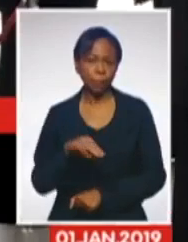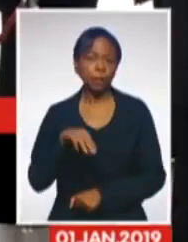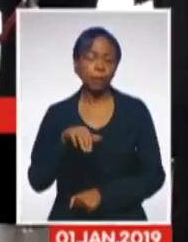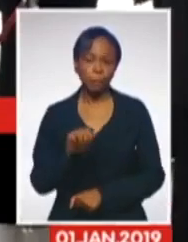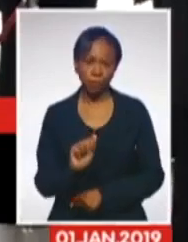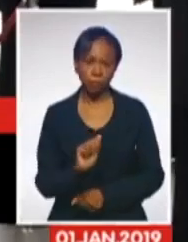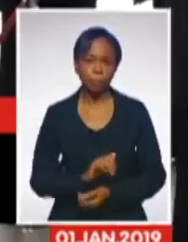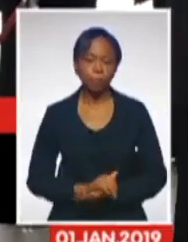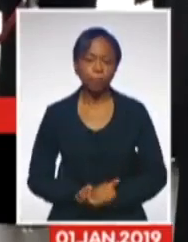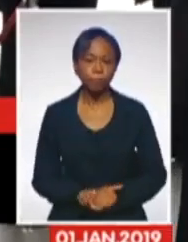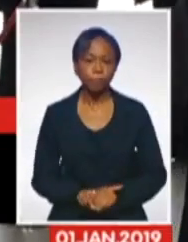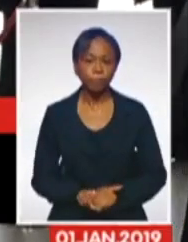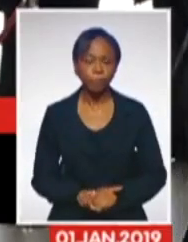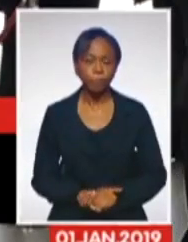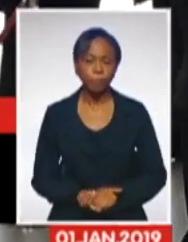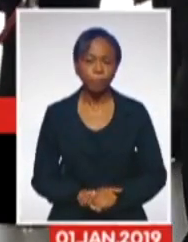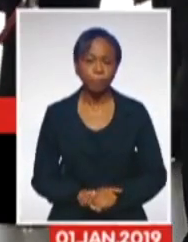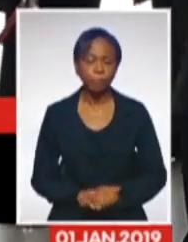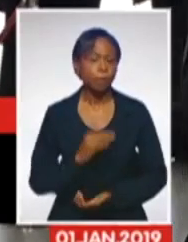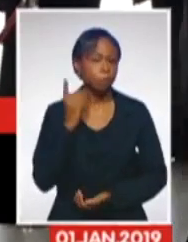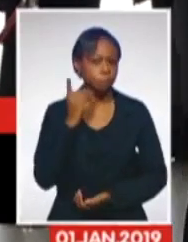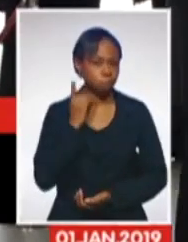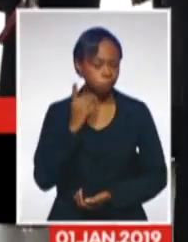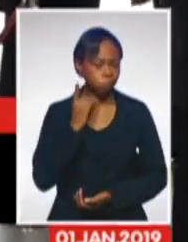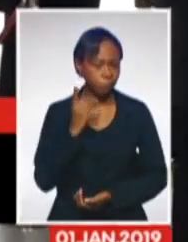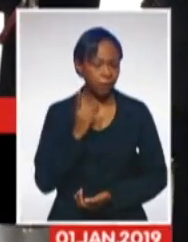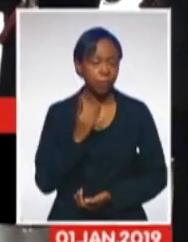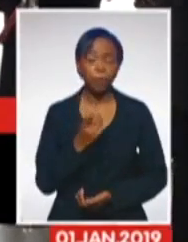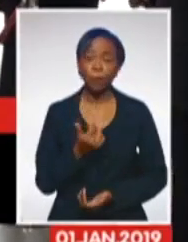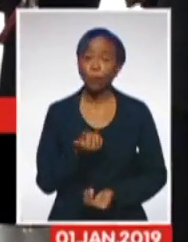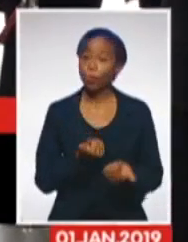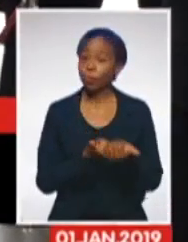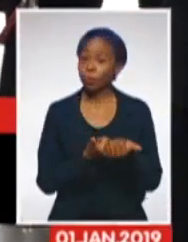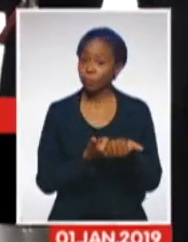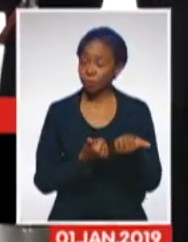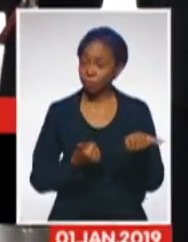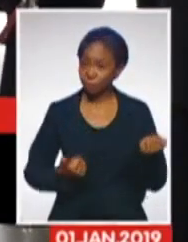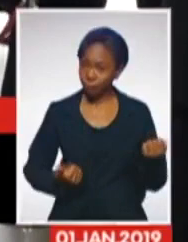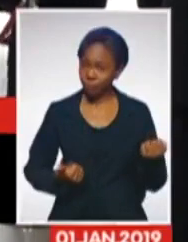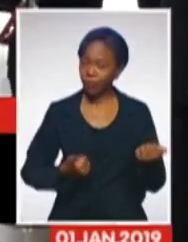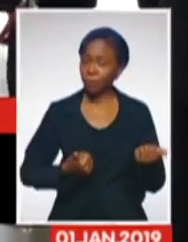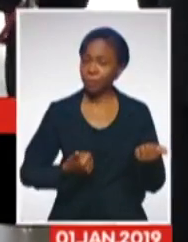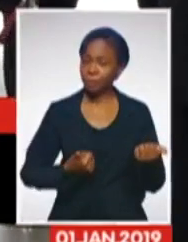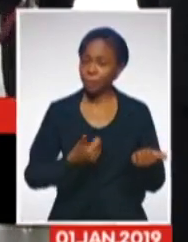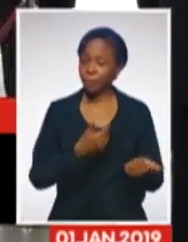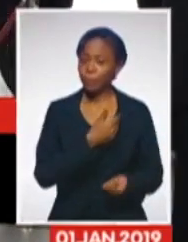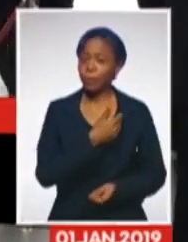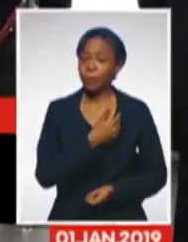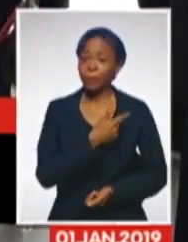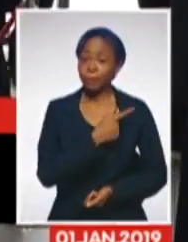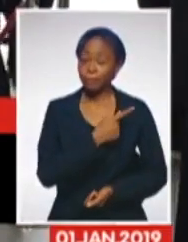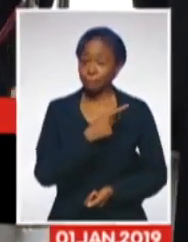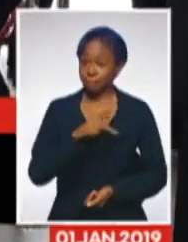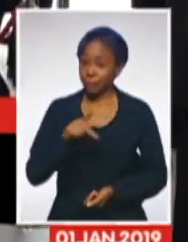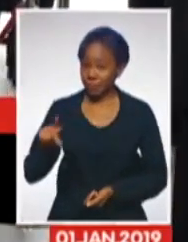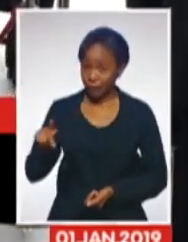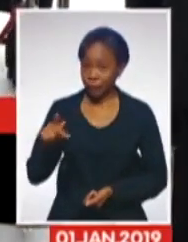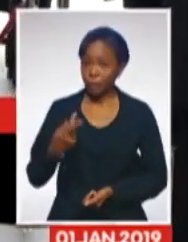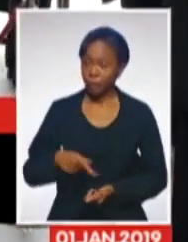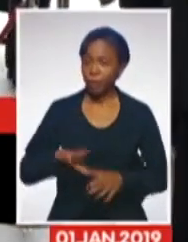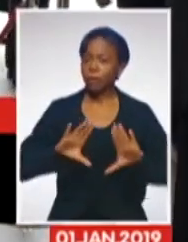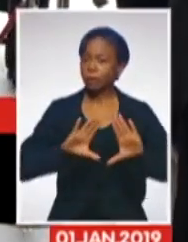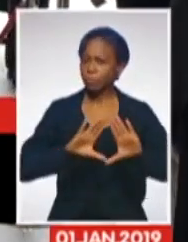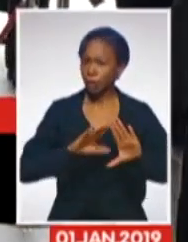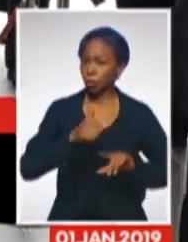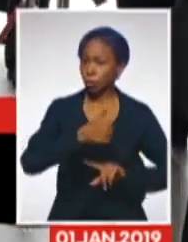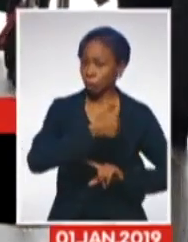Zema. São eles: Lafayette de Andrada, que é o primeiro vice-presidente da Assembleia, o deputado Dalmo Ribeiro, segundo vice-presidente, deputado Inácio Franco,